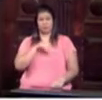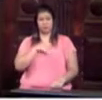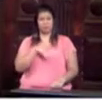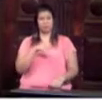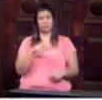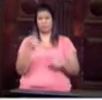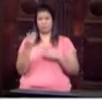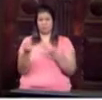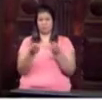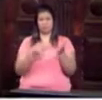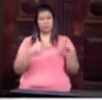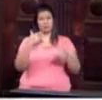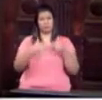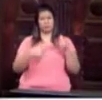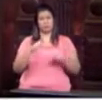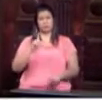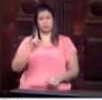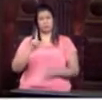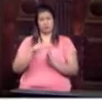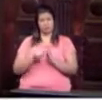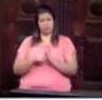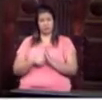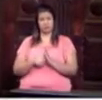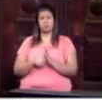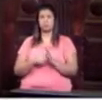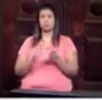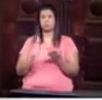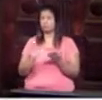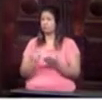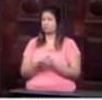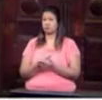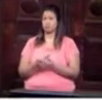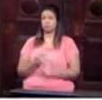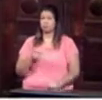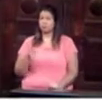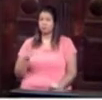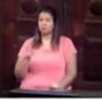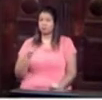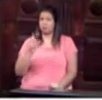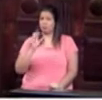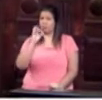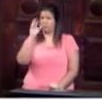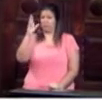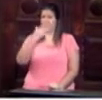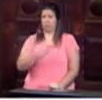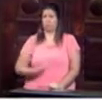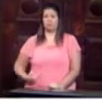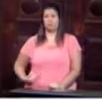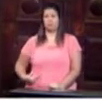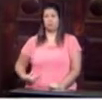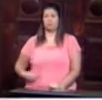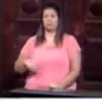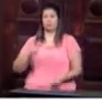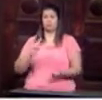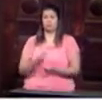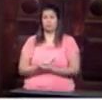tudo criminalizando praticamente o governo, o líder do governo